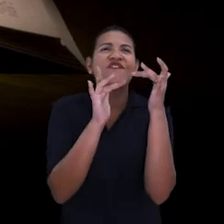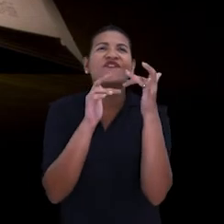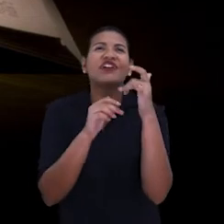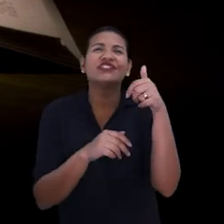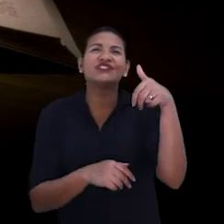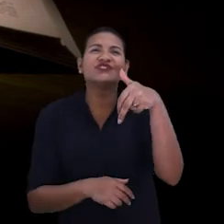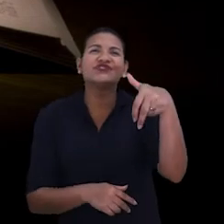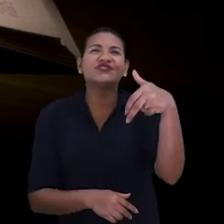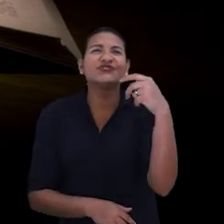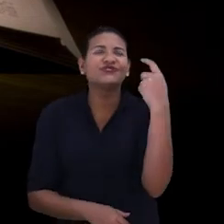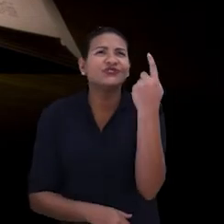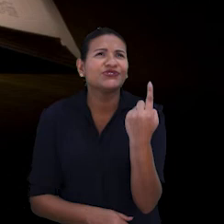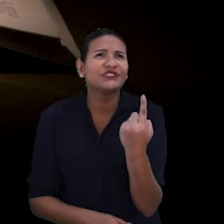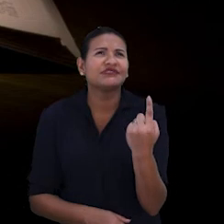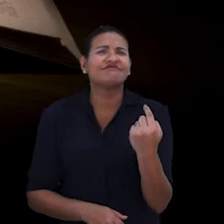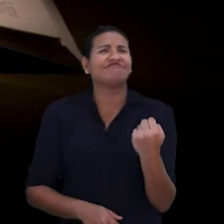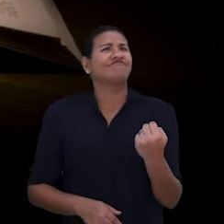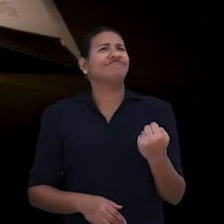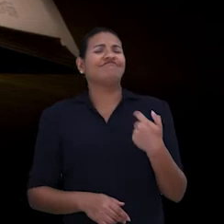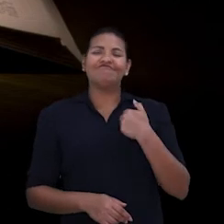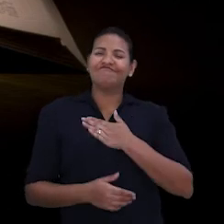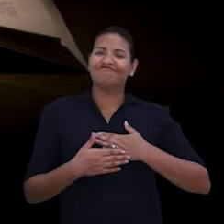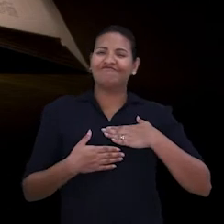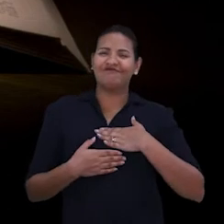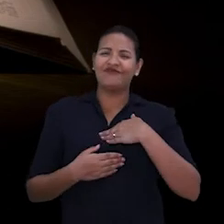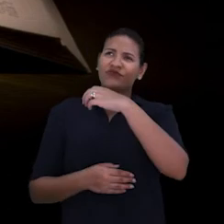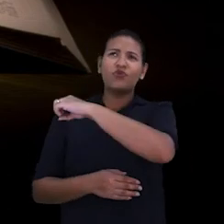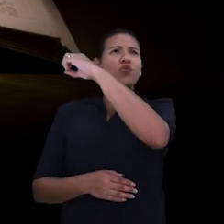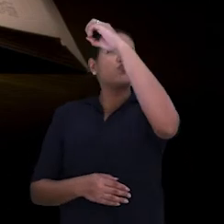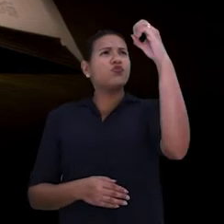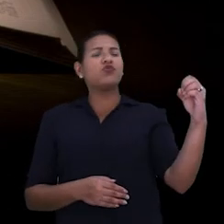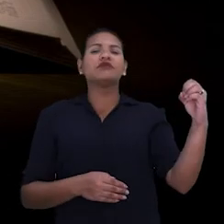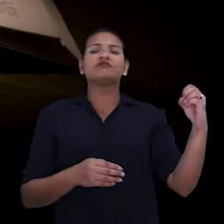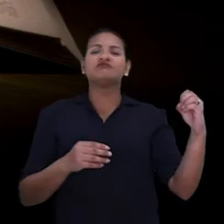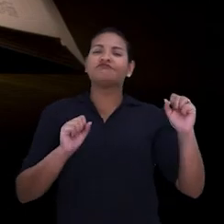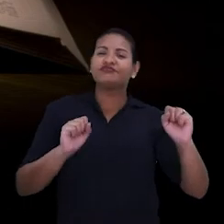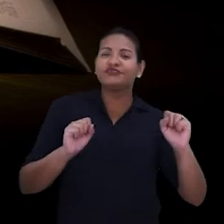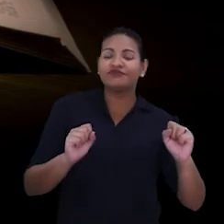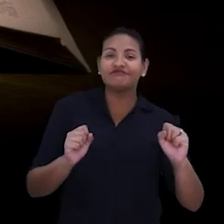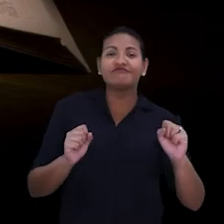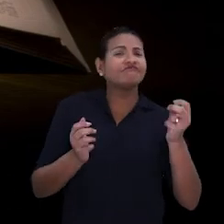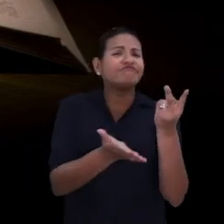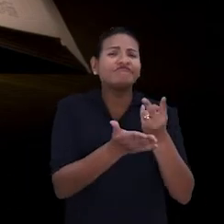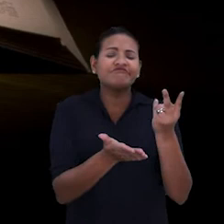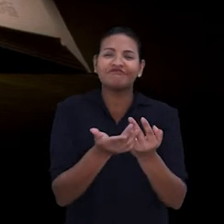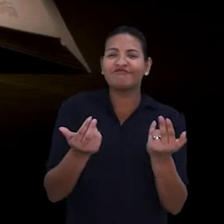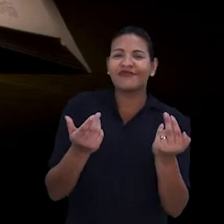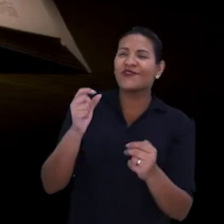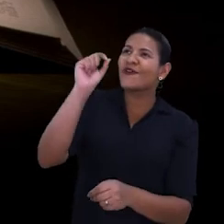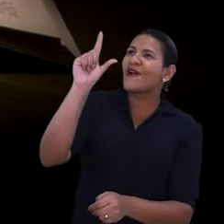Gostei muito do cometa. Devia sempre haver um cometa no céu, como a lua, sol,